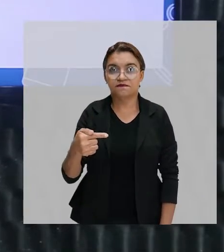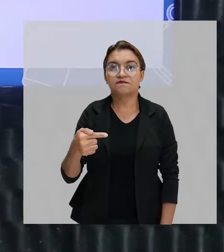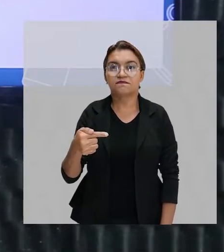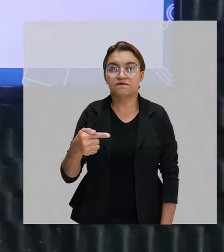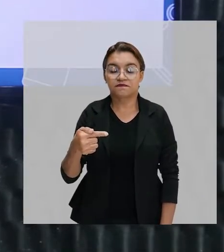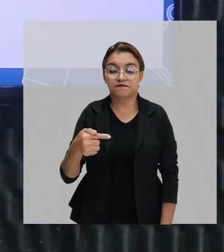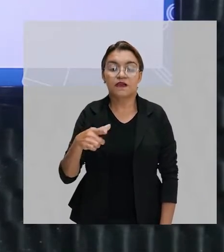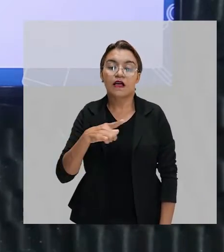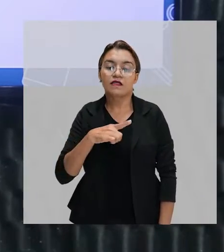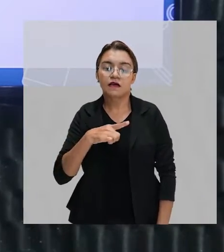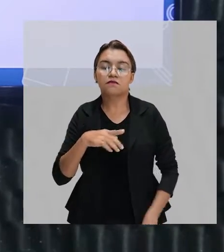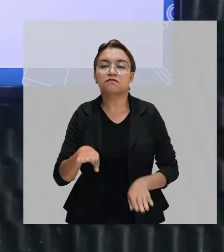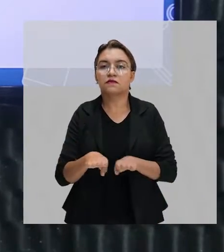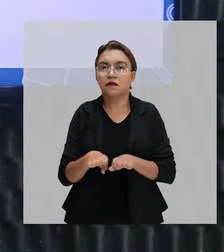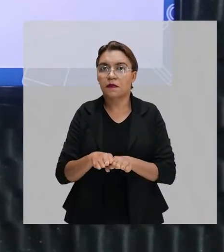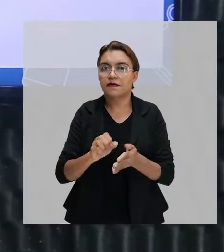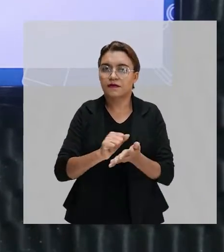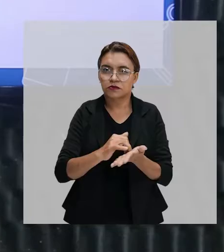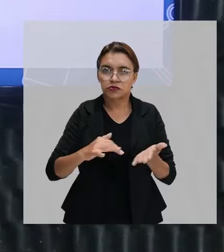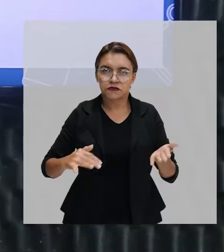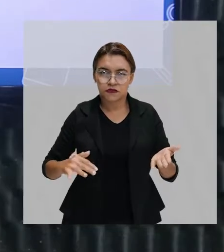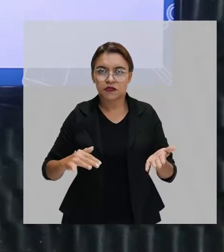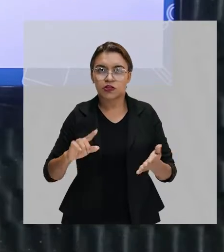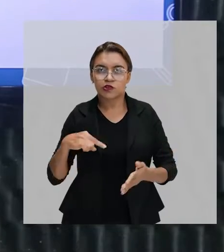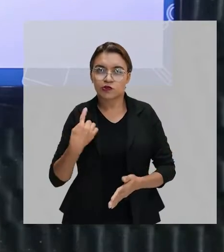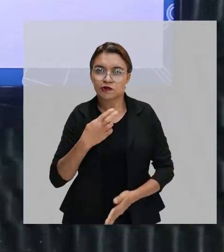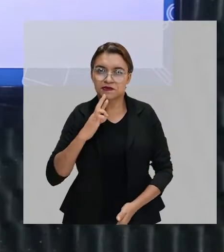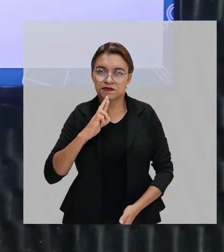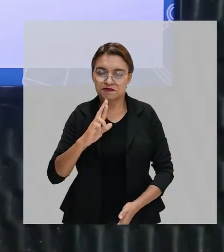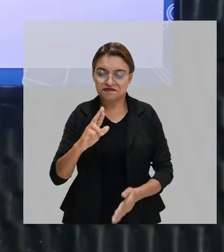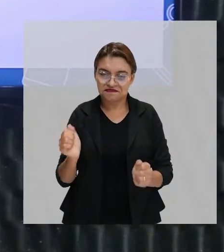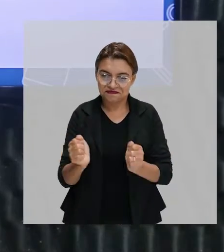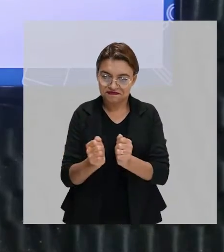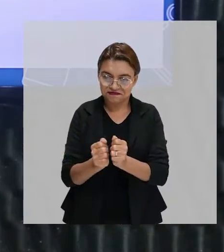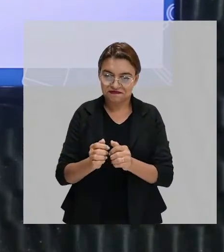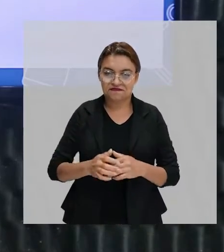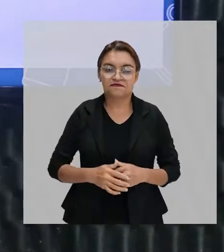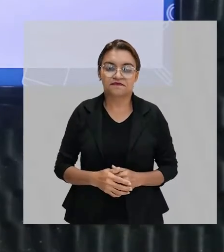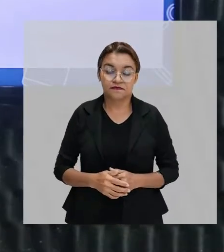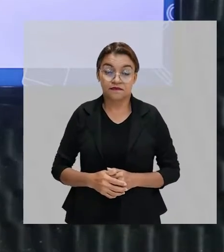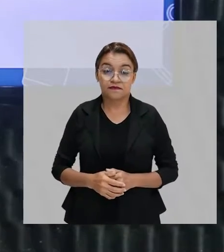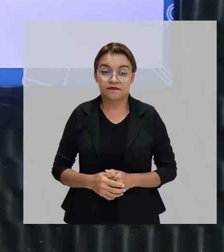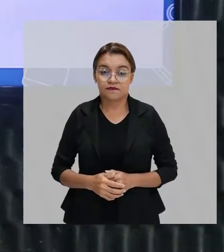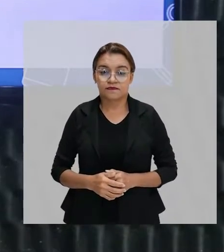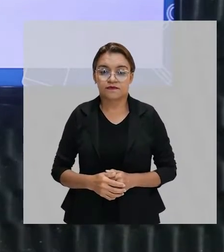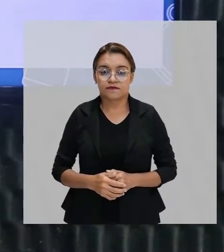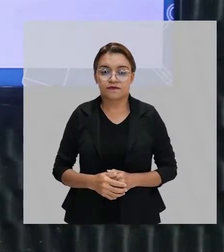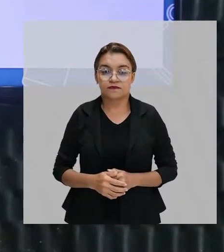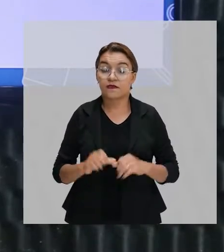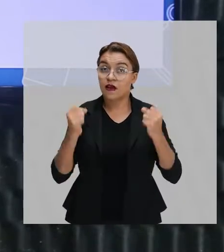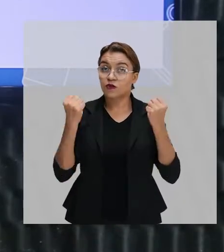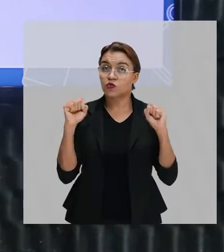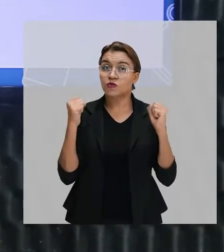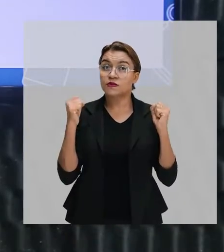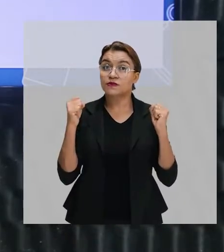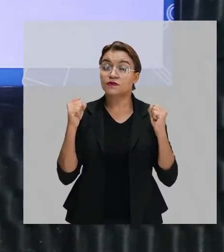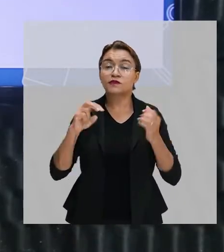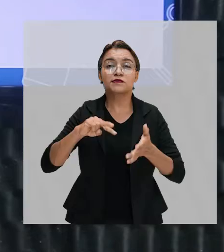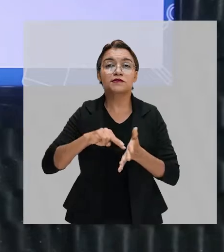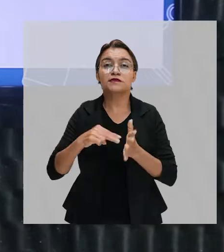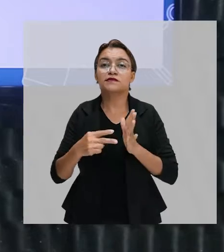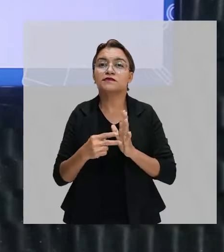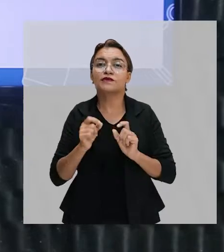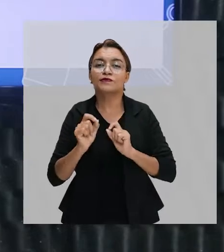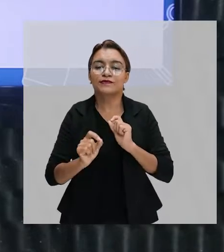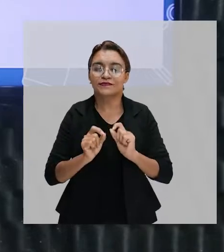e o trouxe uma questão aqui para nós resolvemos juntinhos bom então o que seria educação física